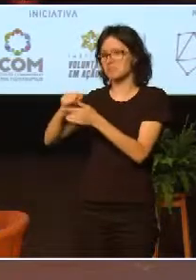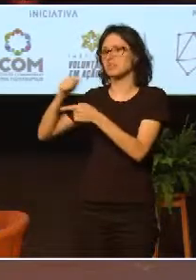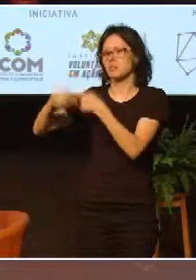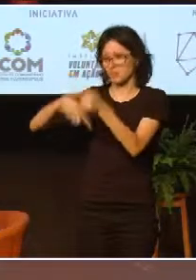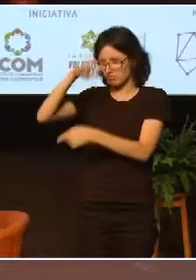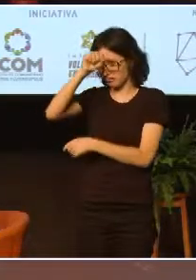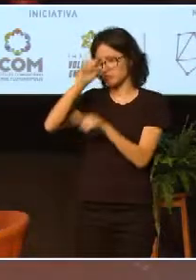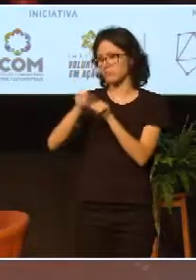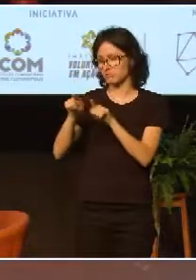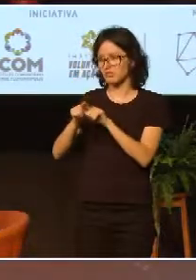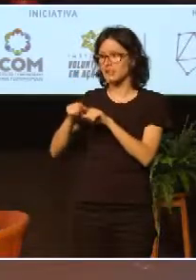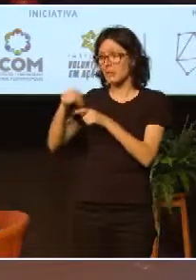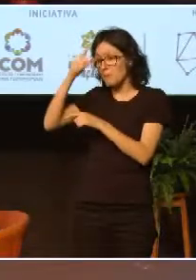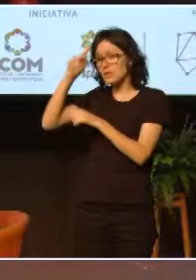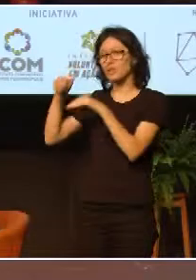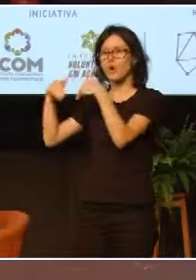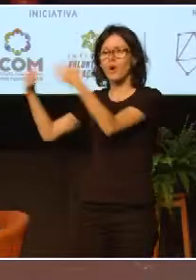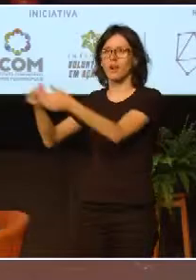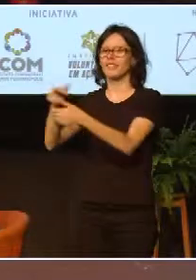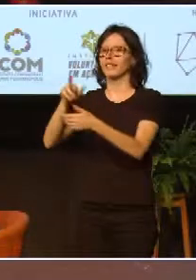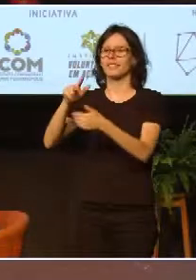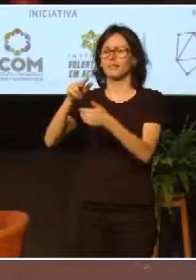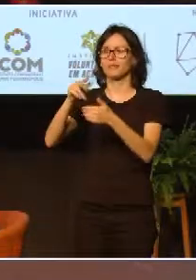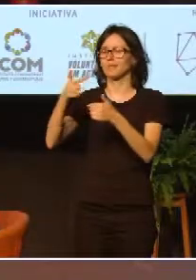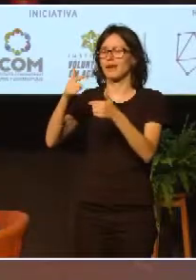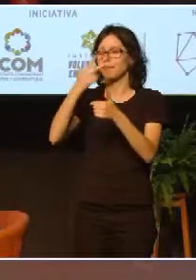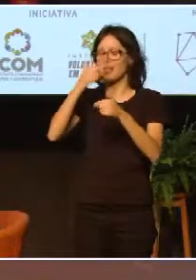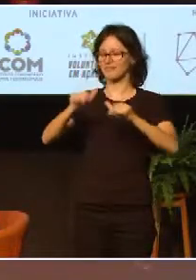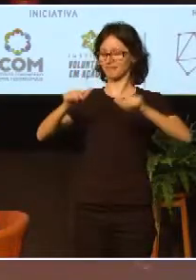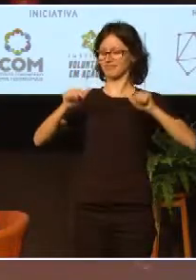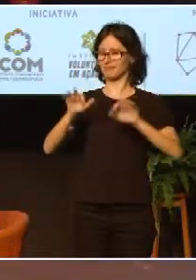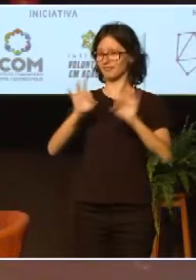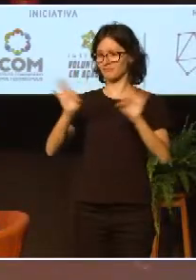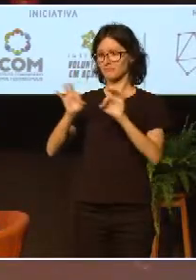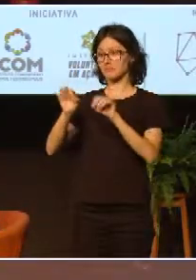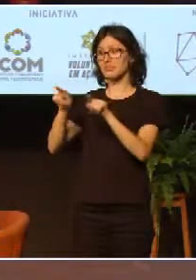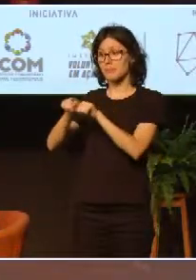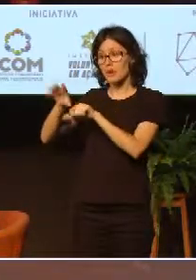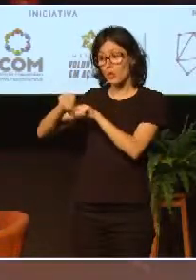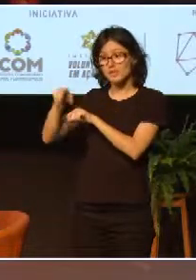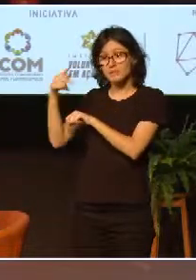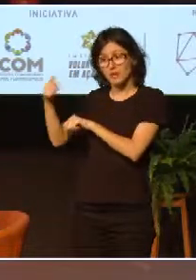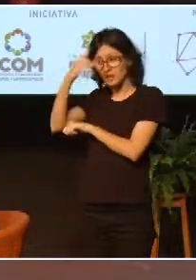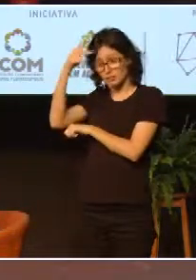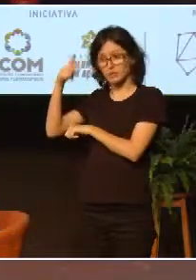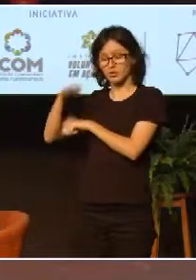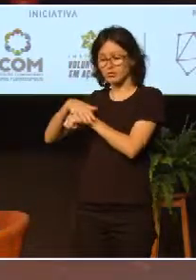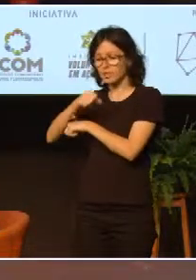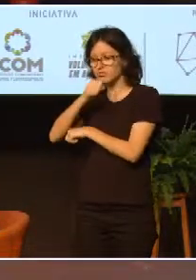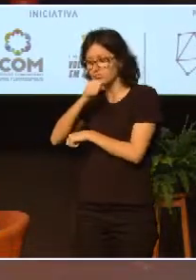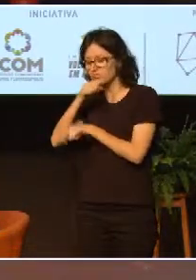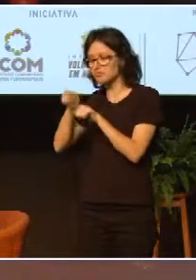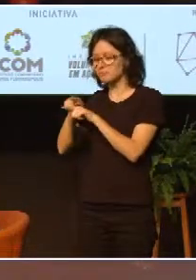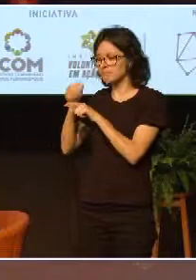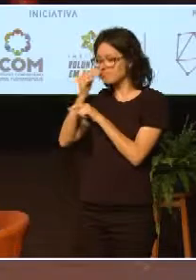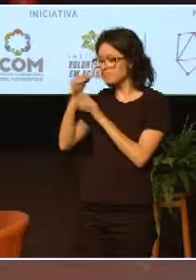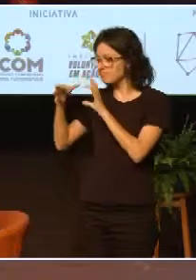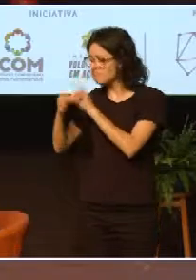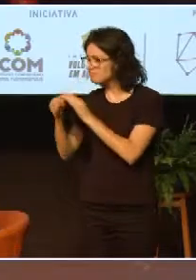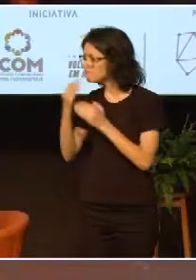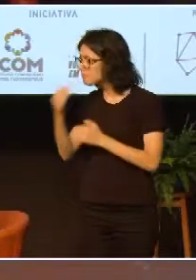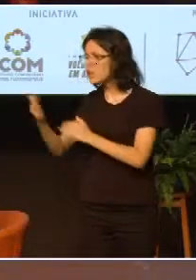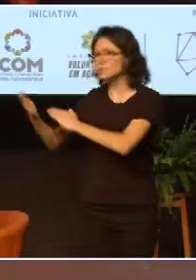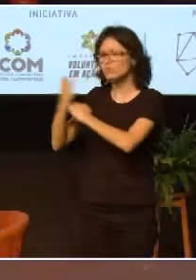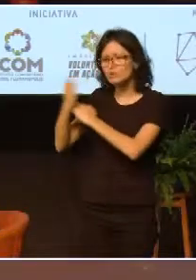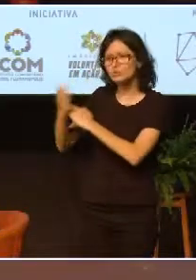de quem está de fora, de quem não tem título, é tão importante. Então, eu procuro me cercar de pedir ajuda